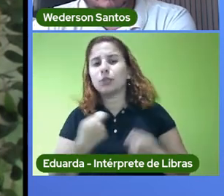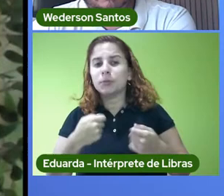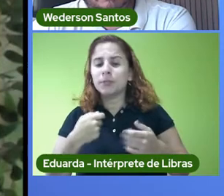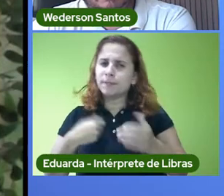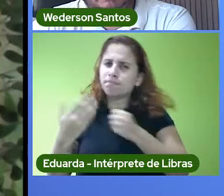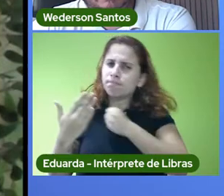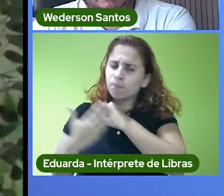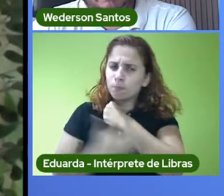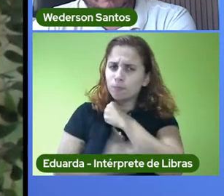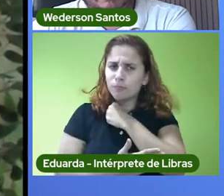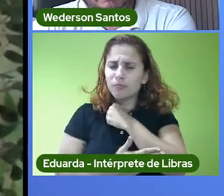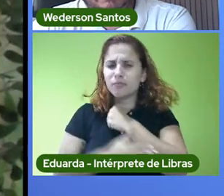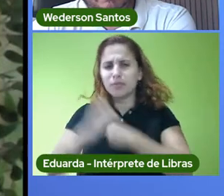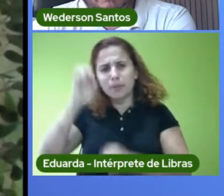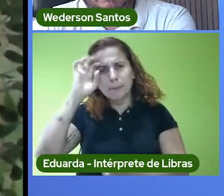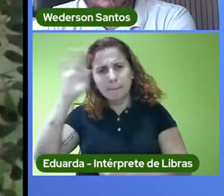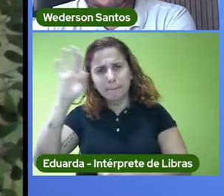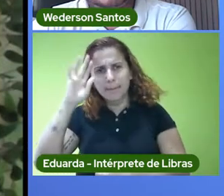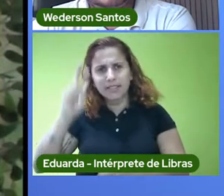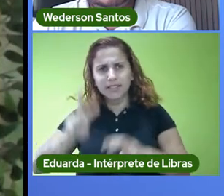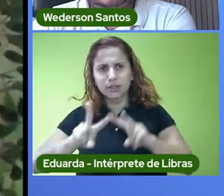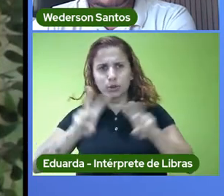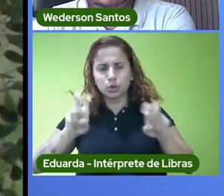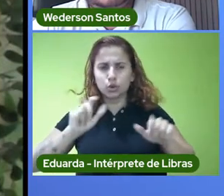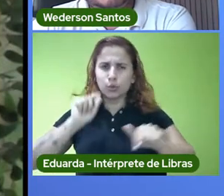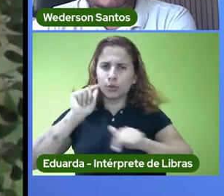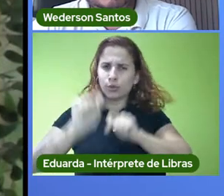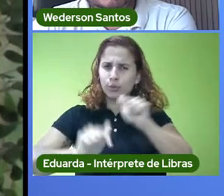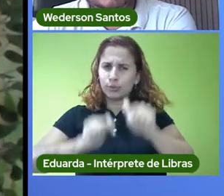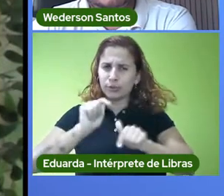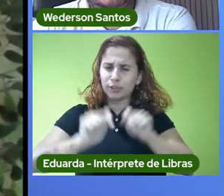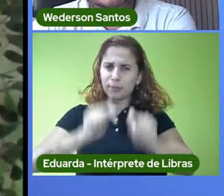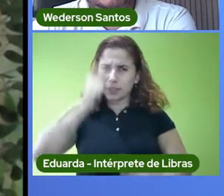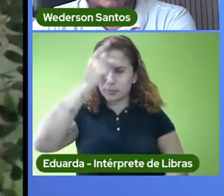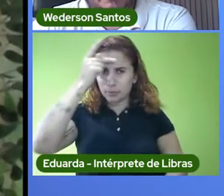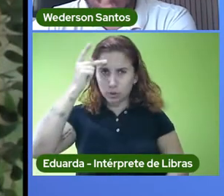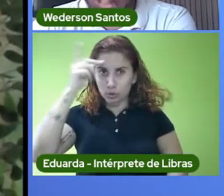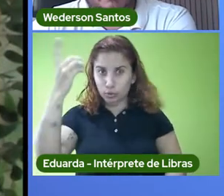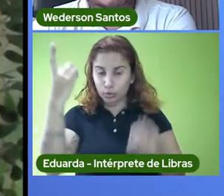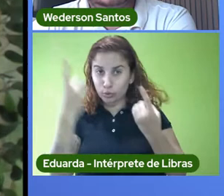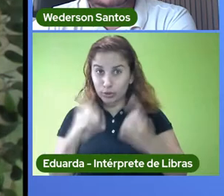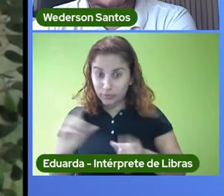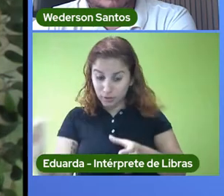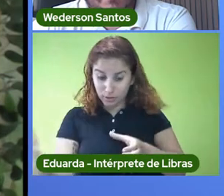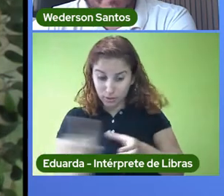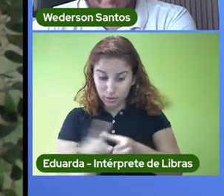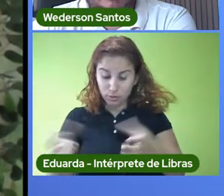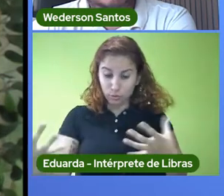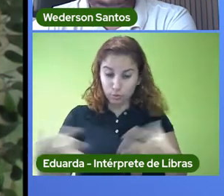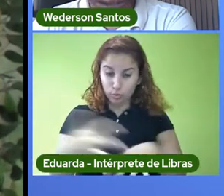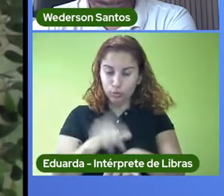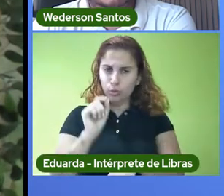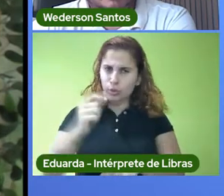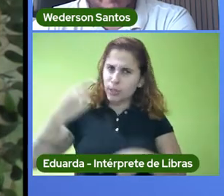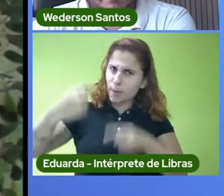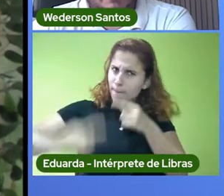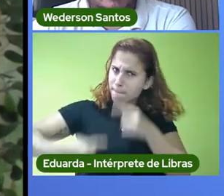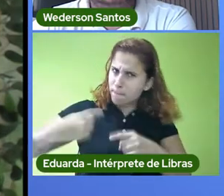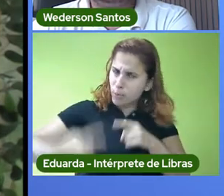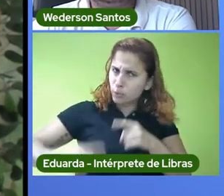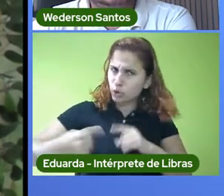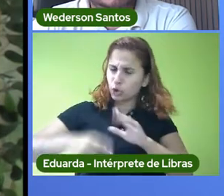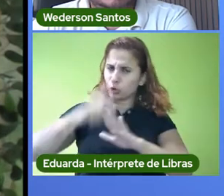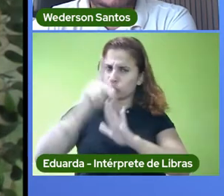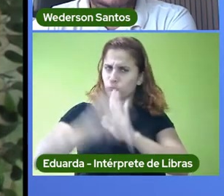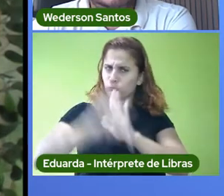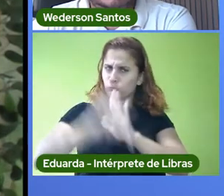você pensar o trabalho, a inserção da pessoa com deficiência no mundo do trabalho, através de política, de uma política, de um programa integrado,